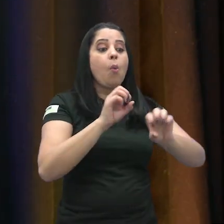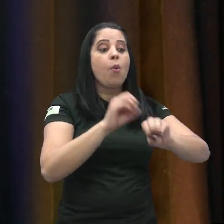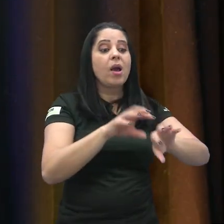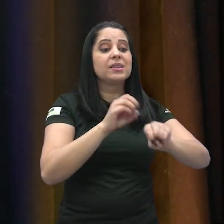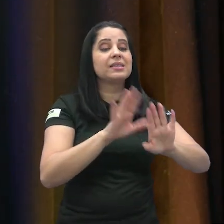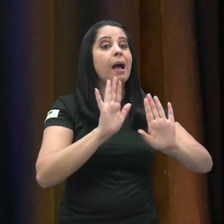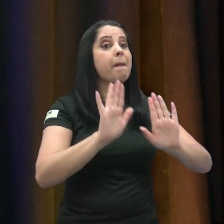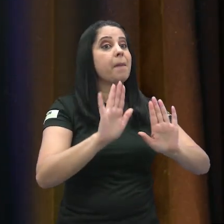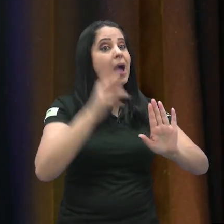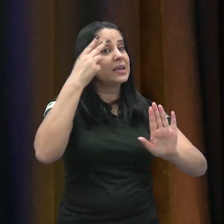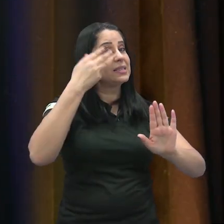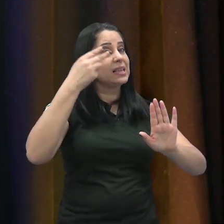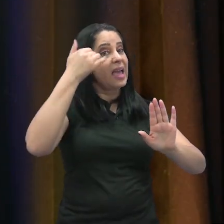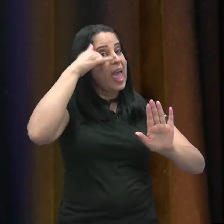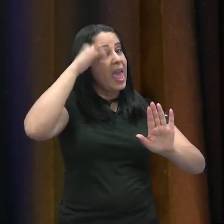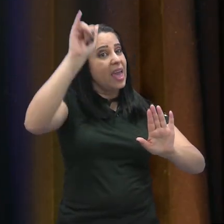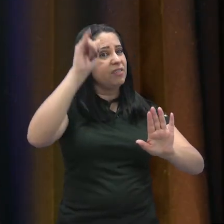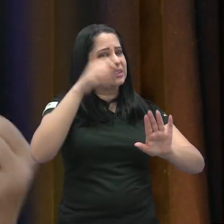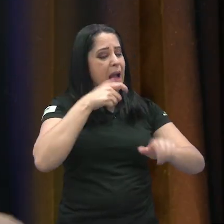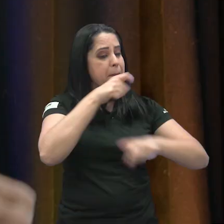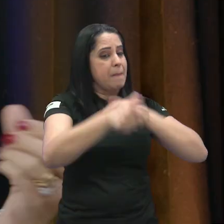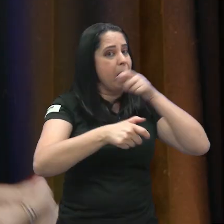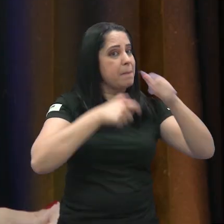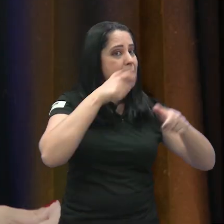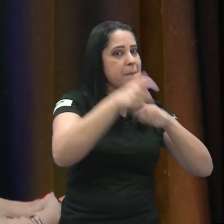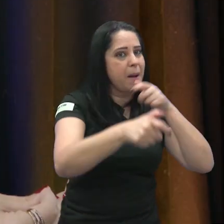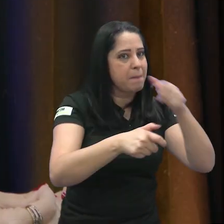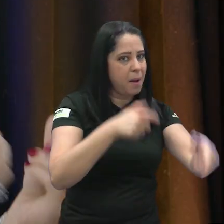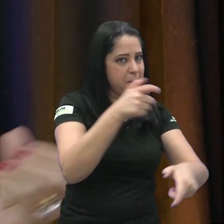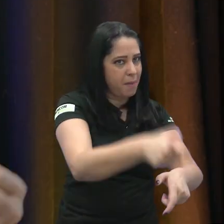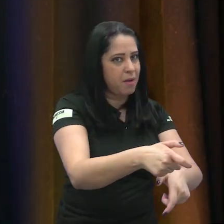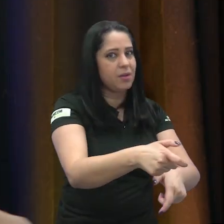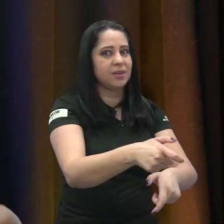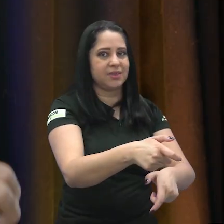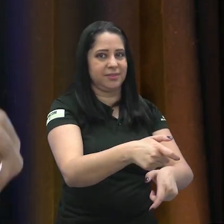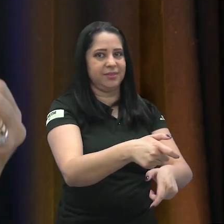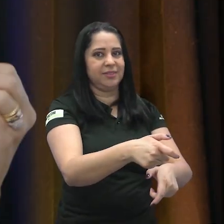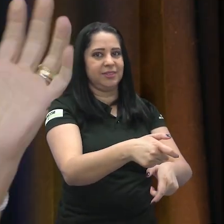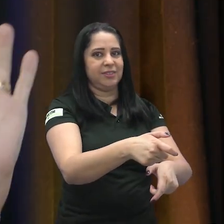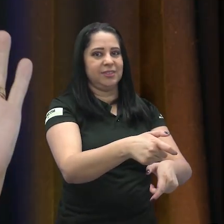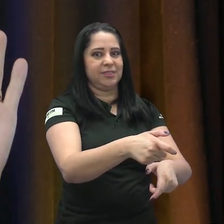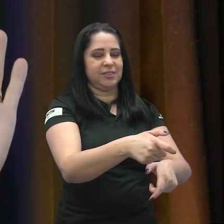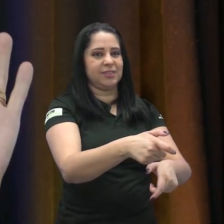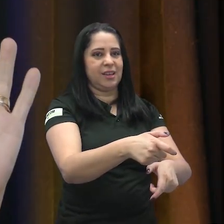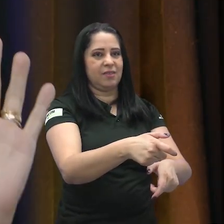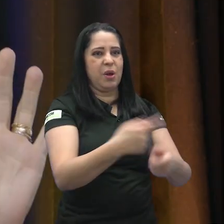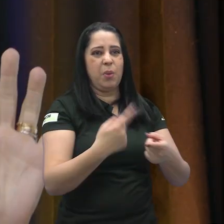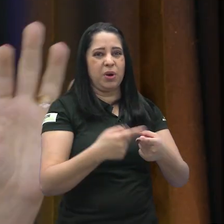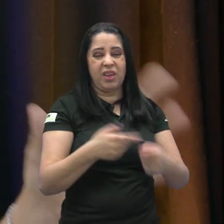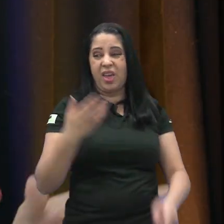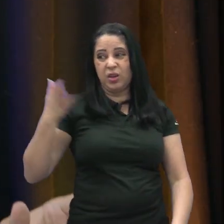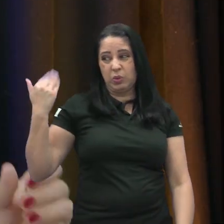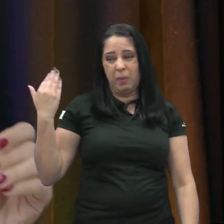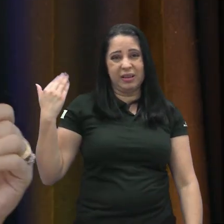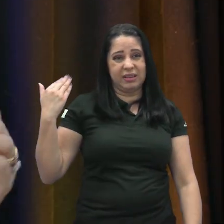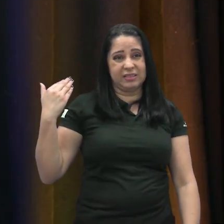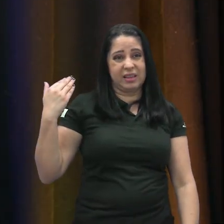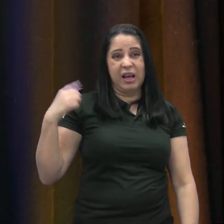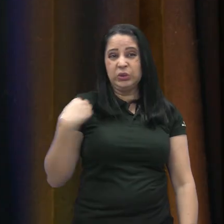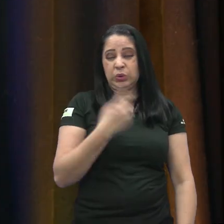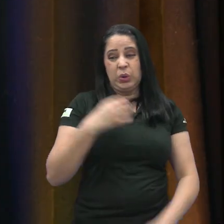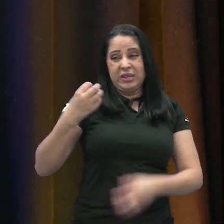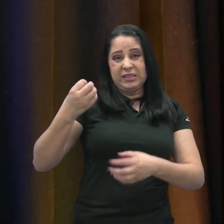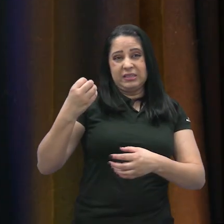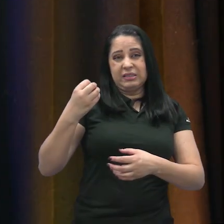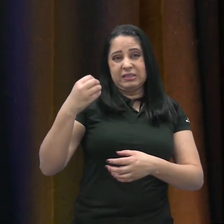Como eu desenvolvo a disciplina? Como eu desenvolvo a vontade, o querer, sem precisar daquilo que a gente aprendeu de forma tão agressiva e tudo